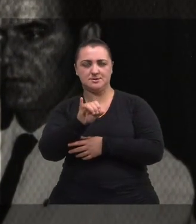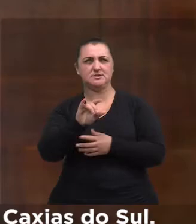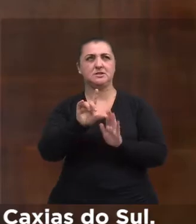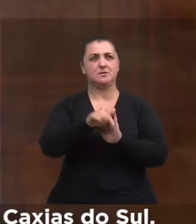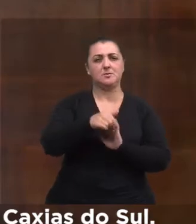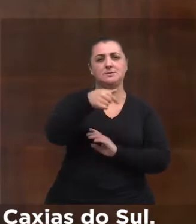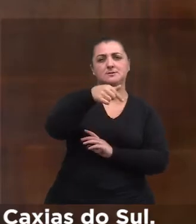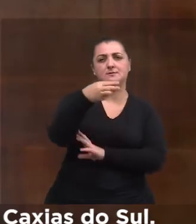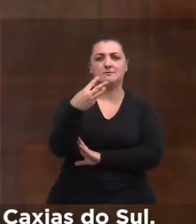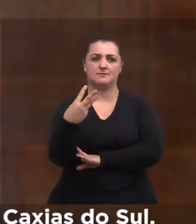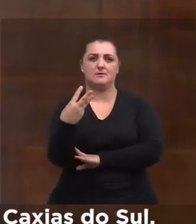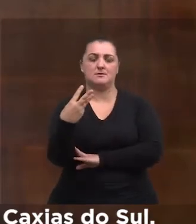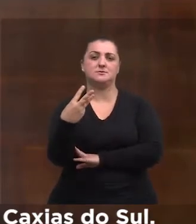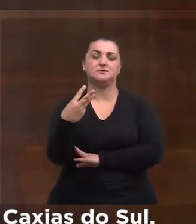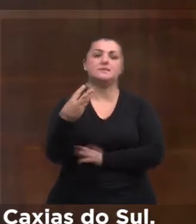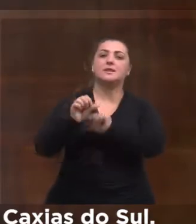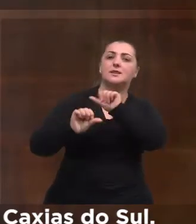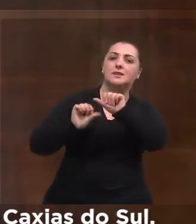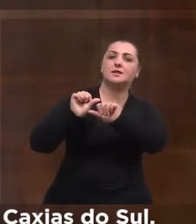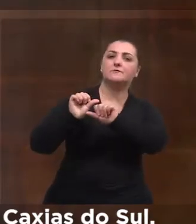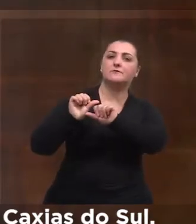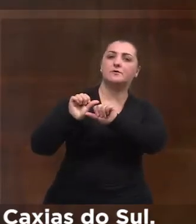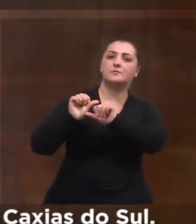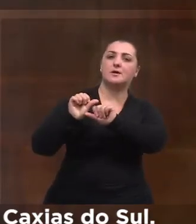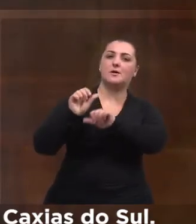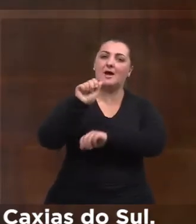Zorzi. Em 73 foi